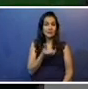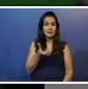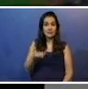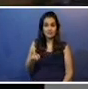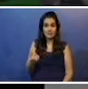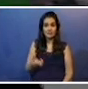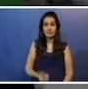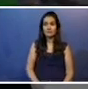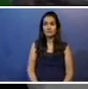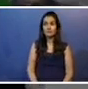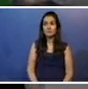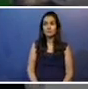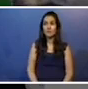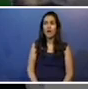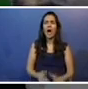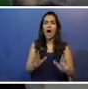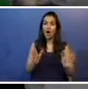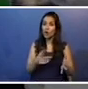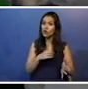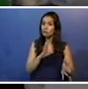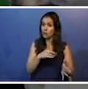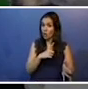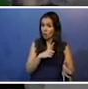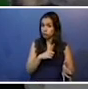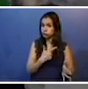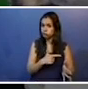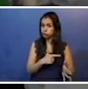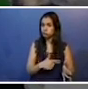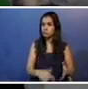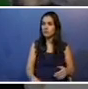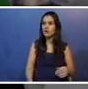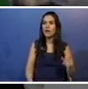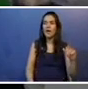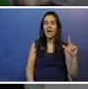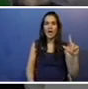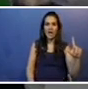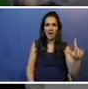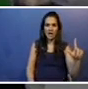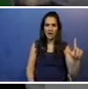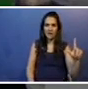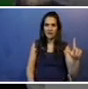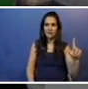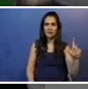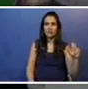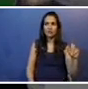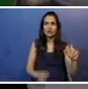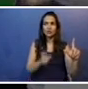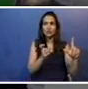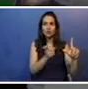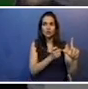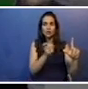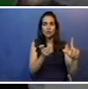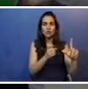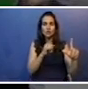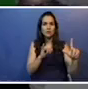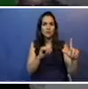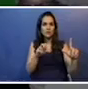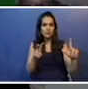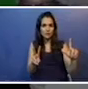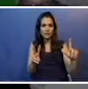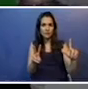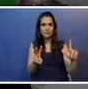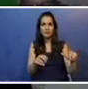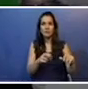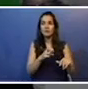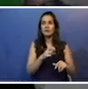66. Agora, nós temos numeração romana, olha. 50, 60,